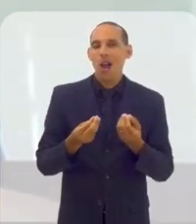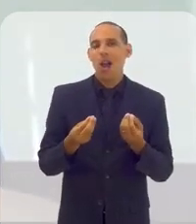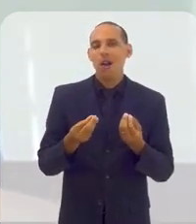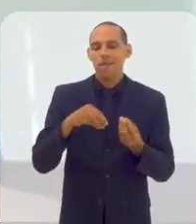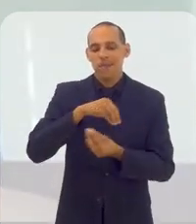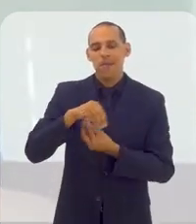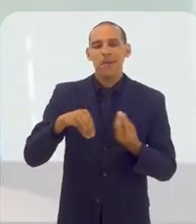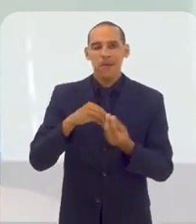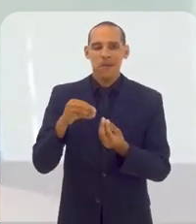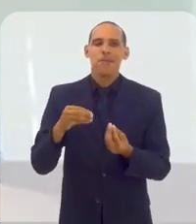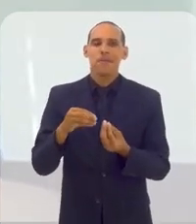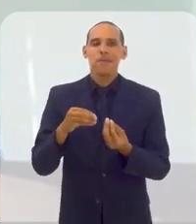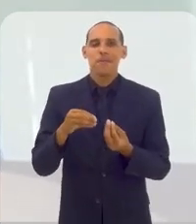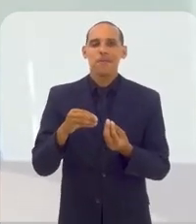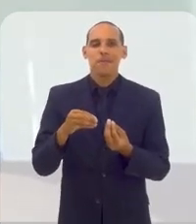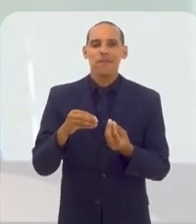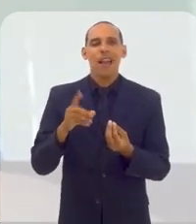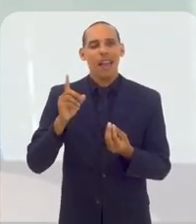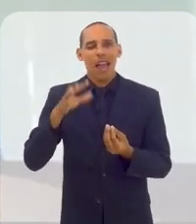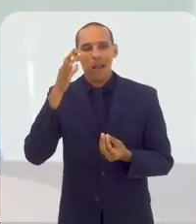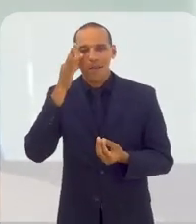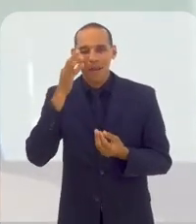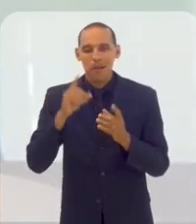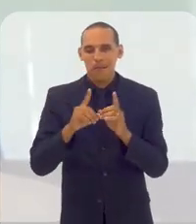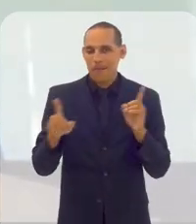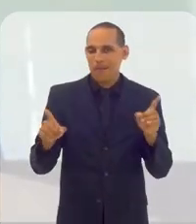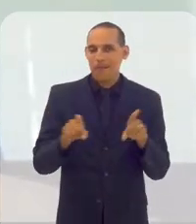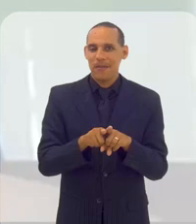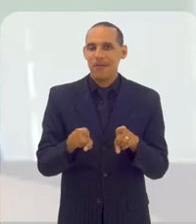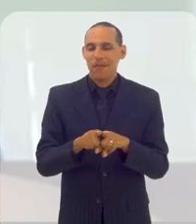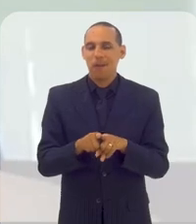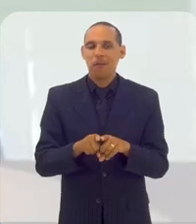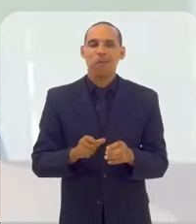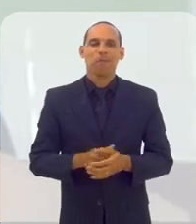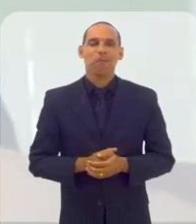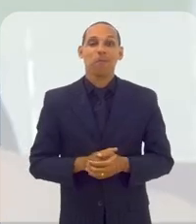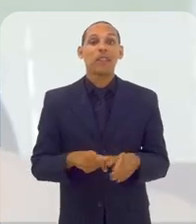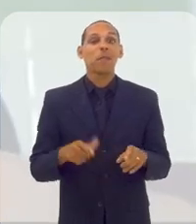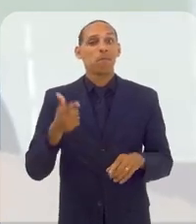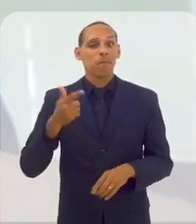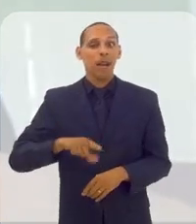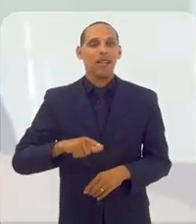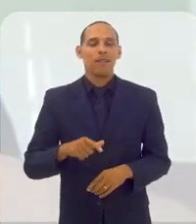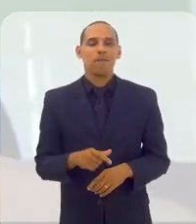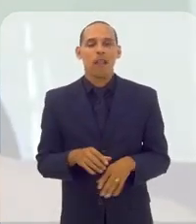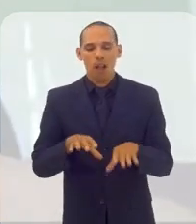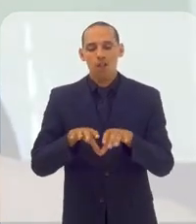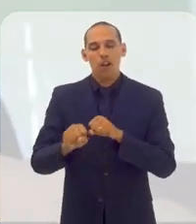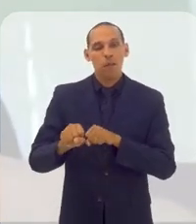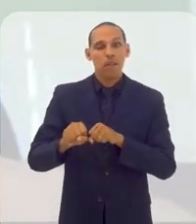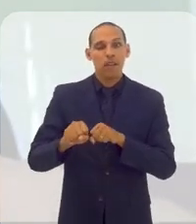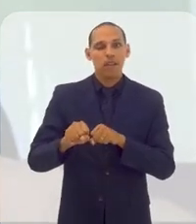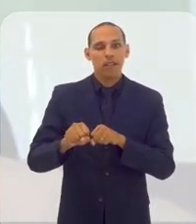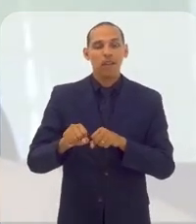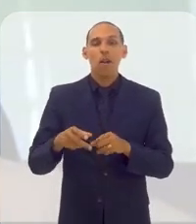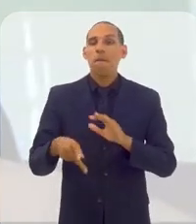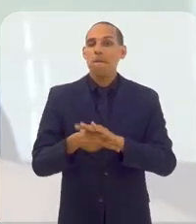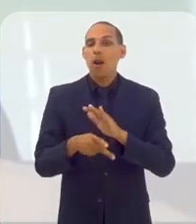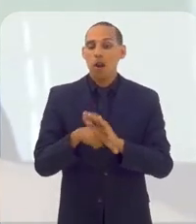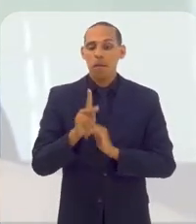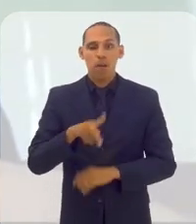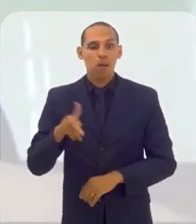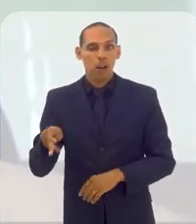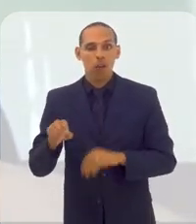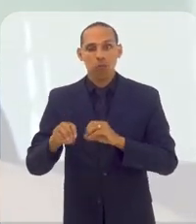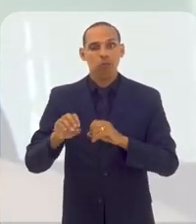bem interessante mesmo né além disso a gente também aqui a formação e capacitação dos professores